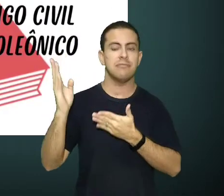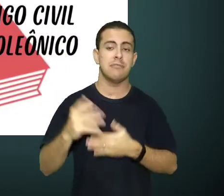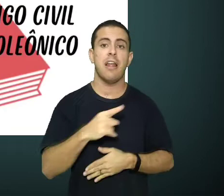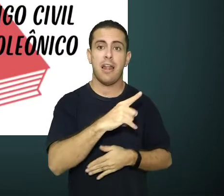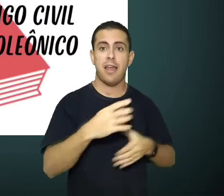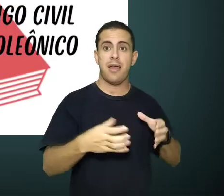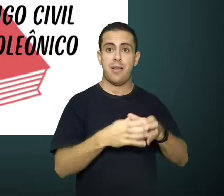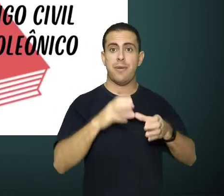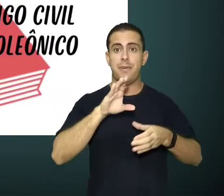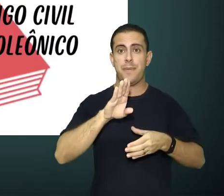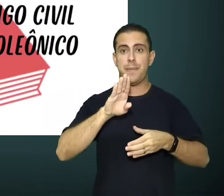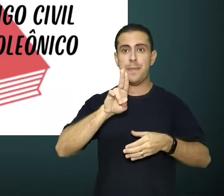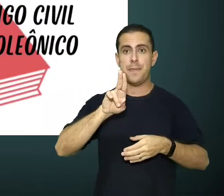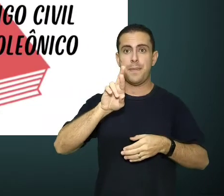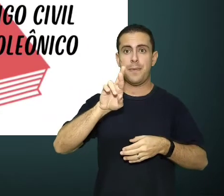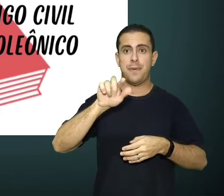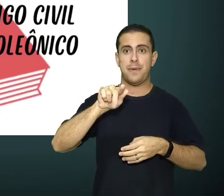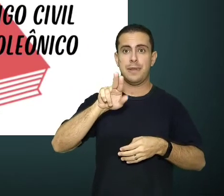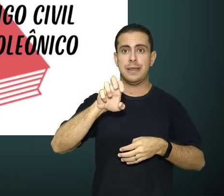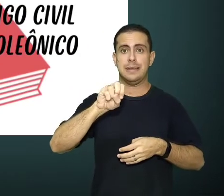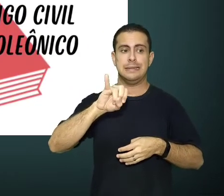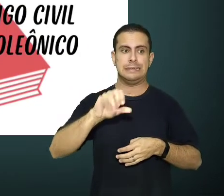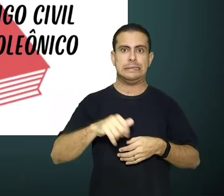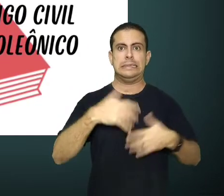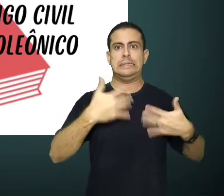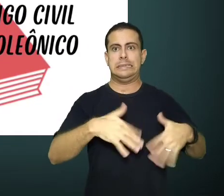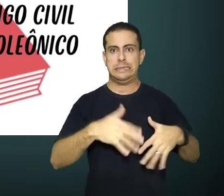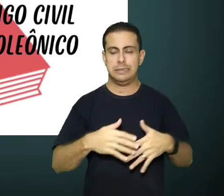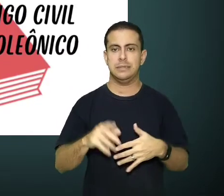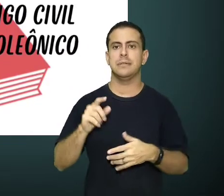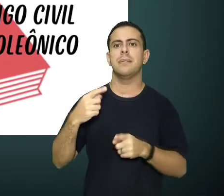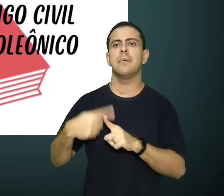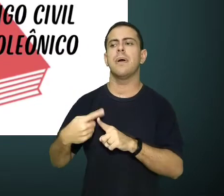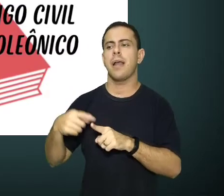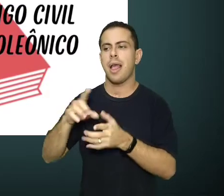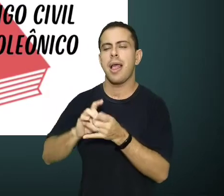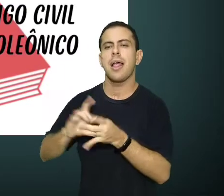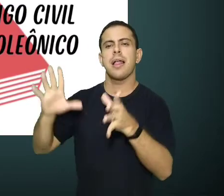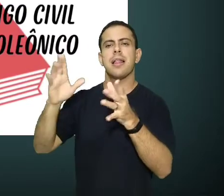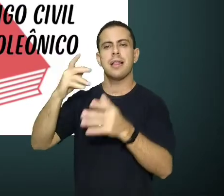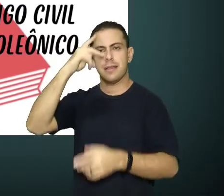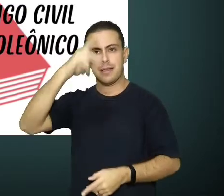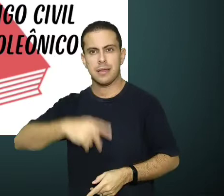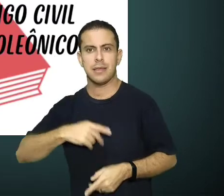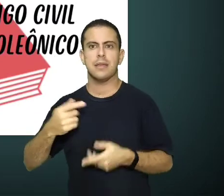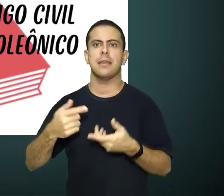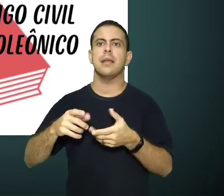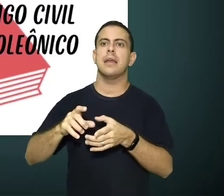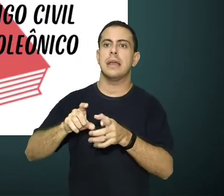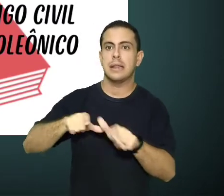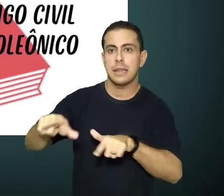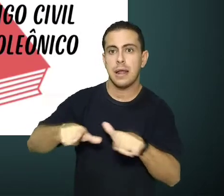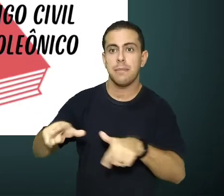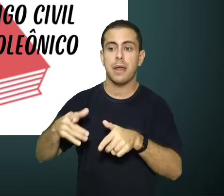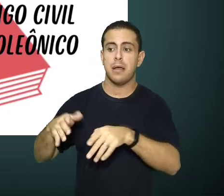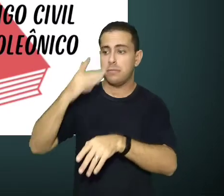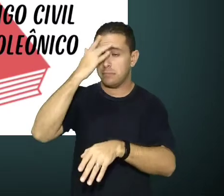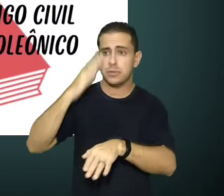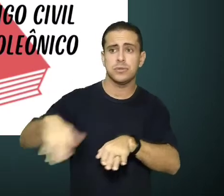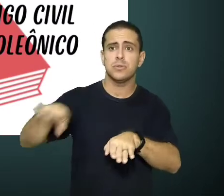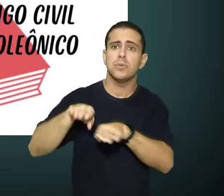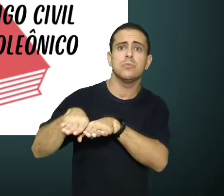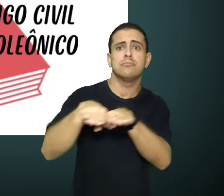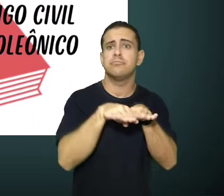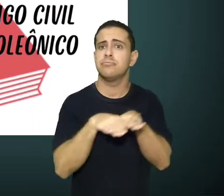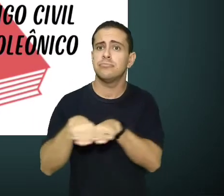princípios caros à burguesia, como a liberdade individual, liberdade de trabalho, igualdade perante a lei